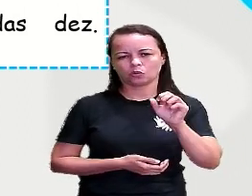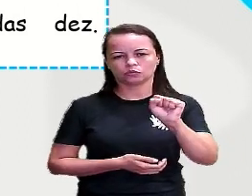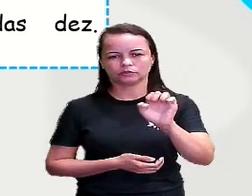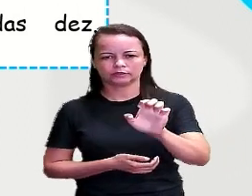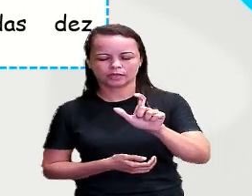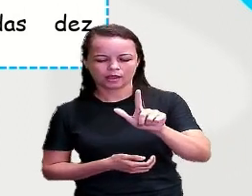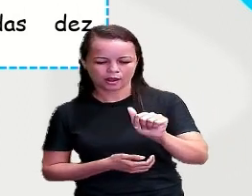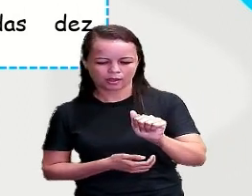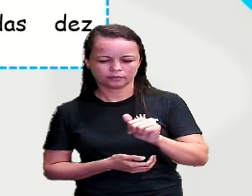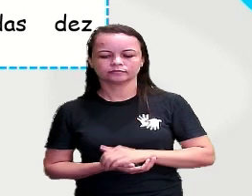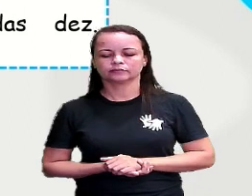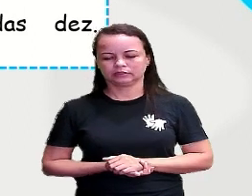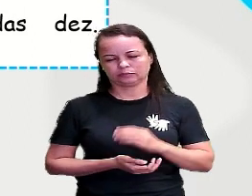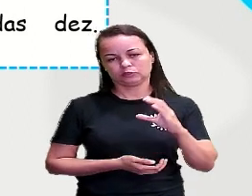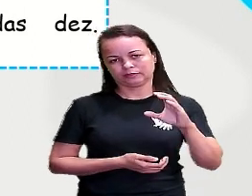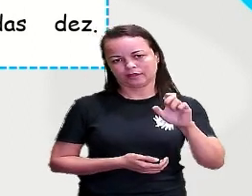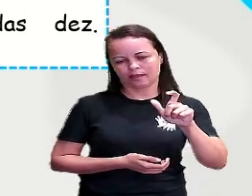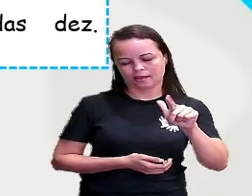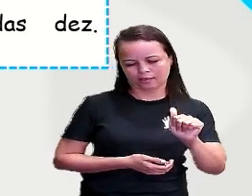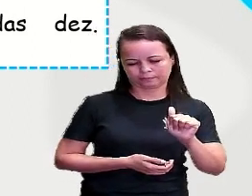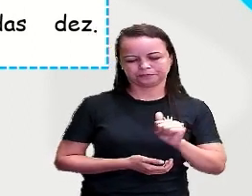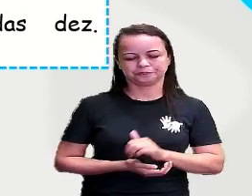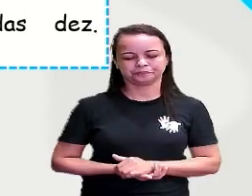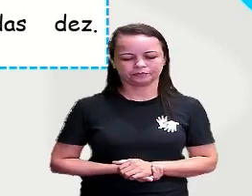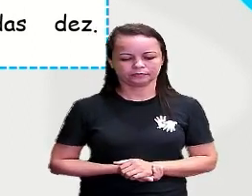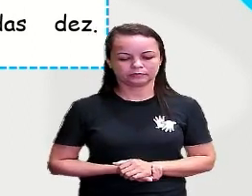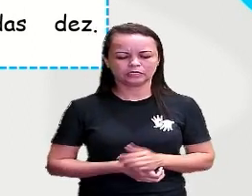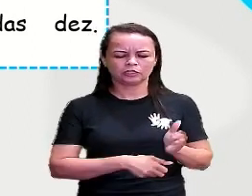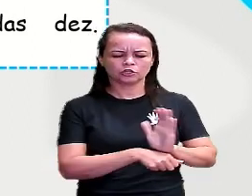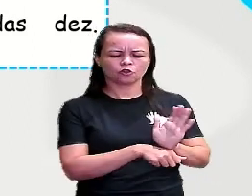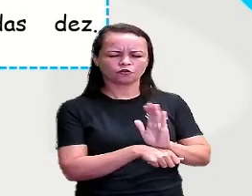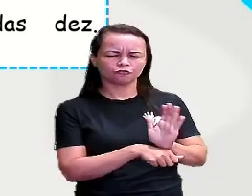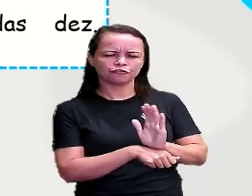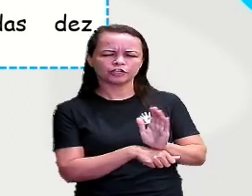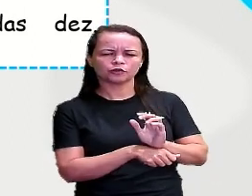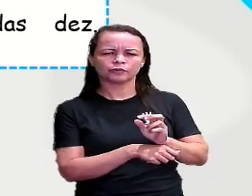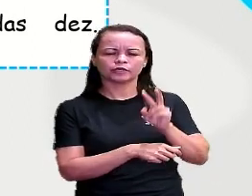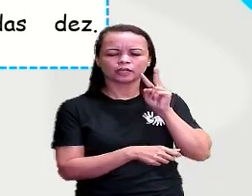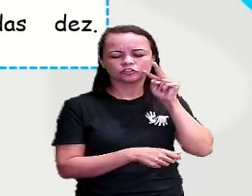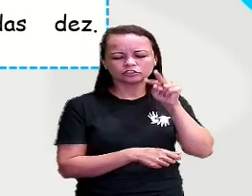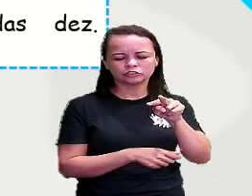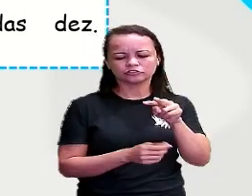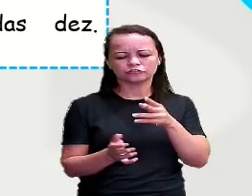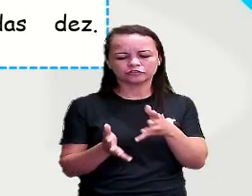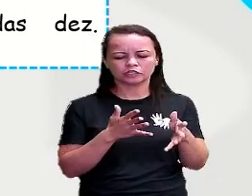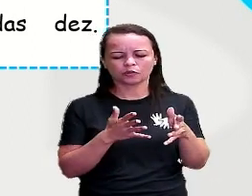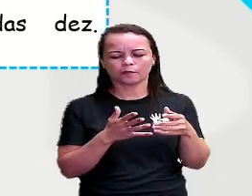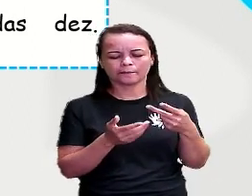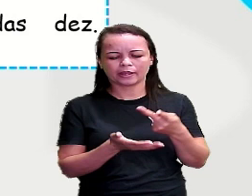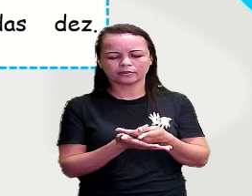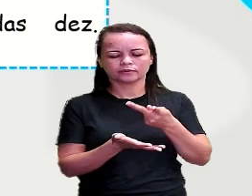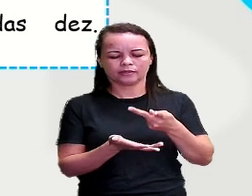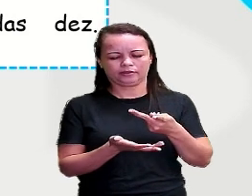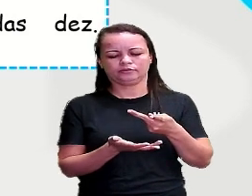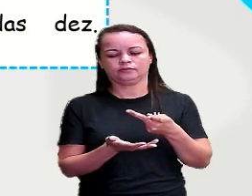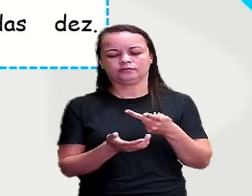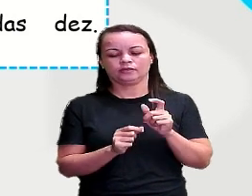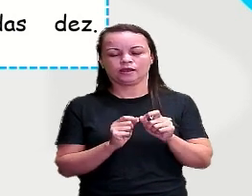temos cela com C. E o filme a que assisti pertence à sessão das 10.